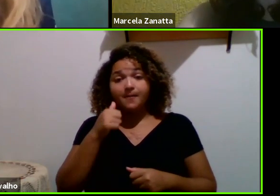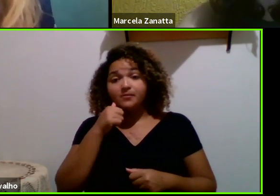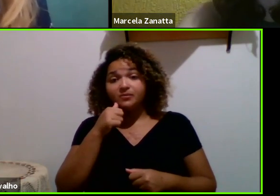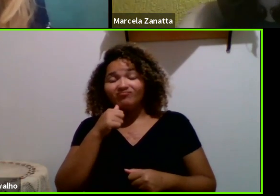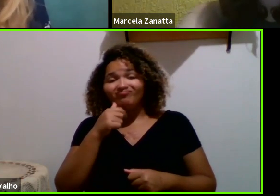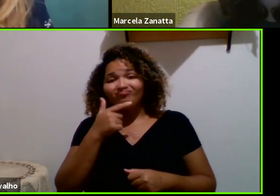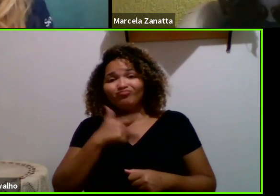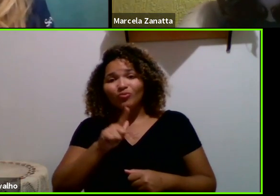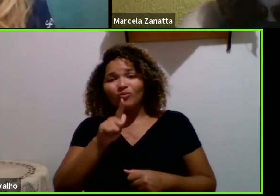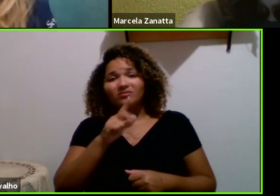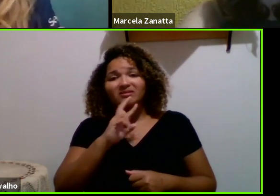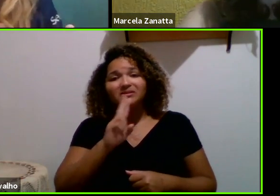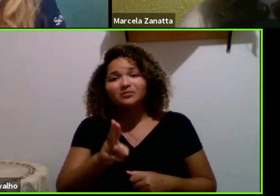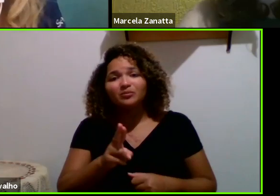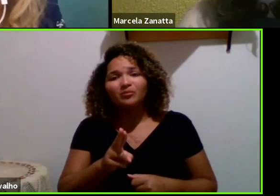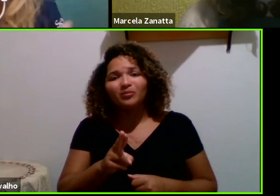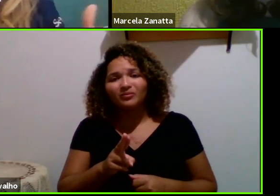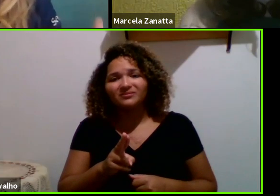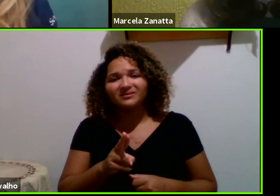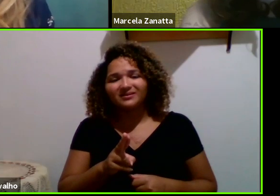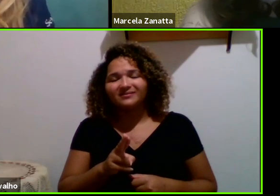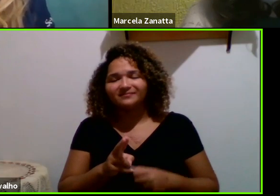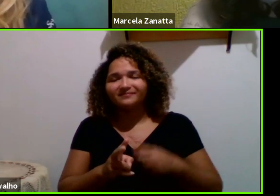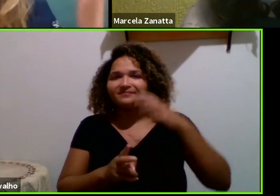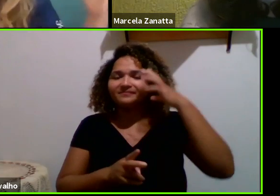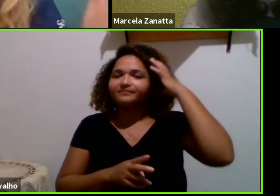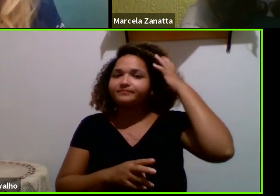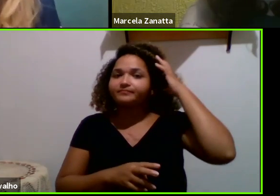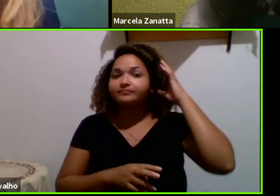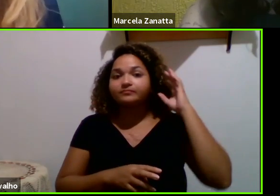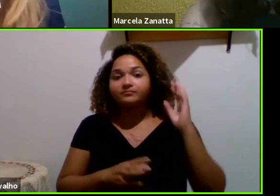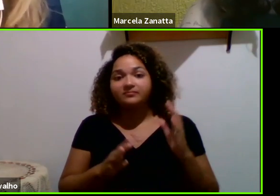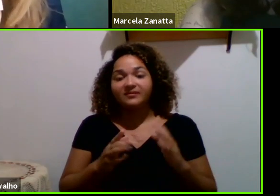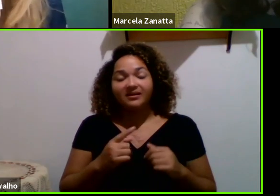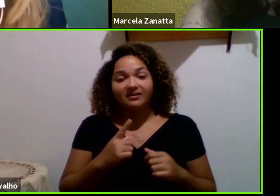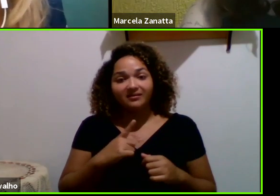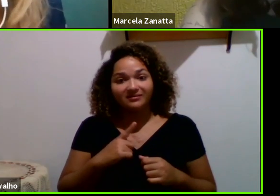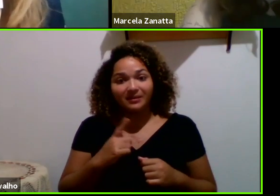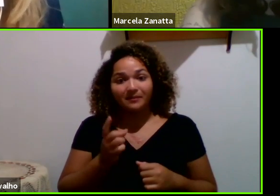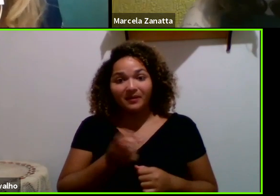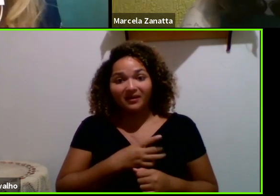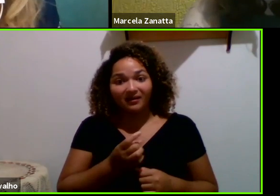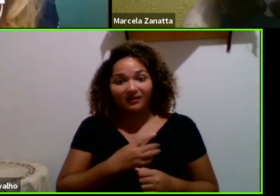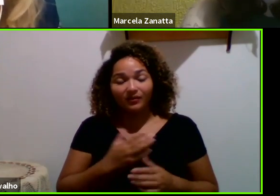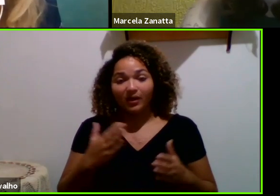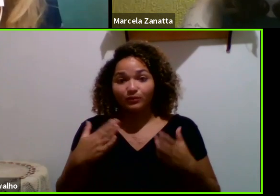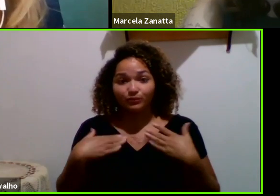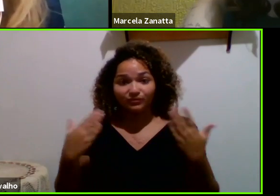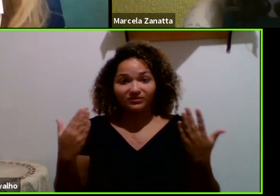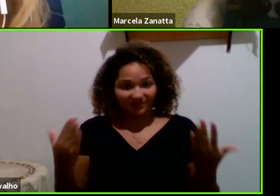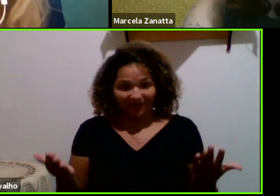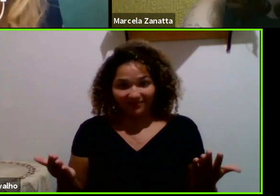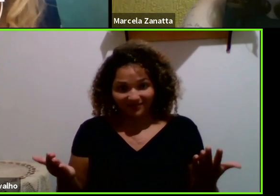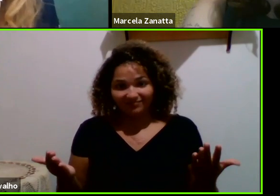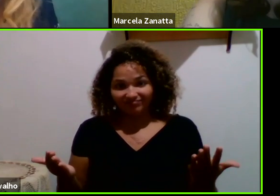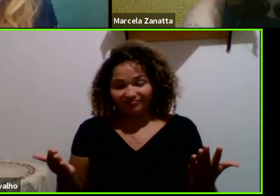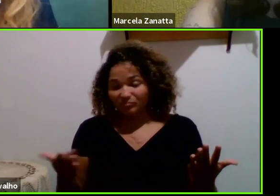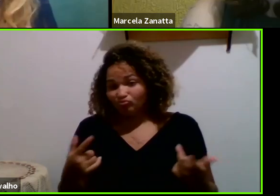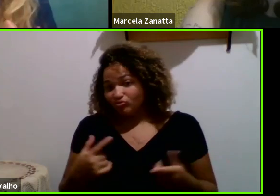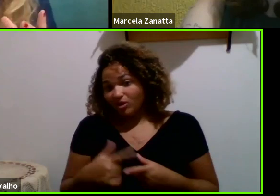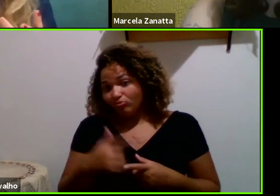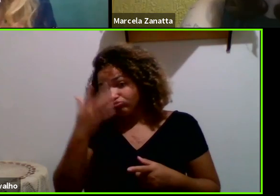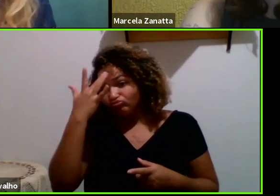de chegar no serviço, ela é uma primigesta, ela chega assustada, ela tem medo do desconhecido, ela tem medo do que ela nunca